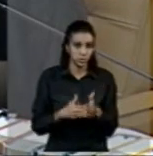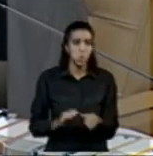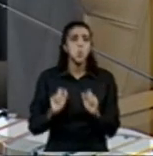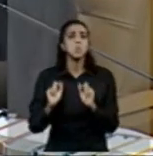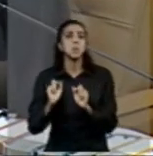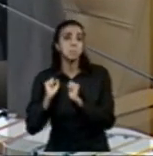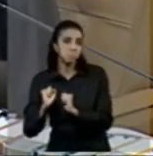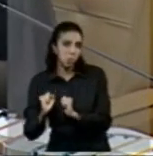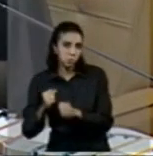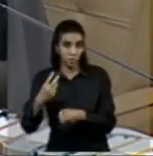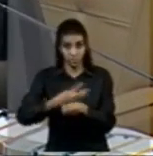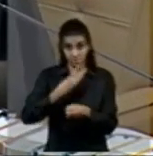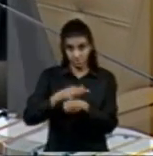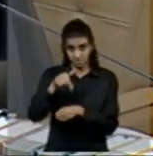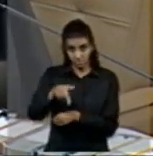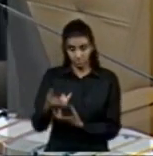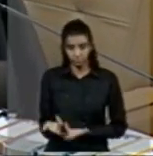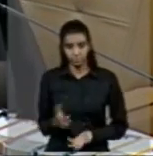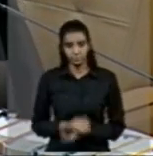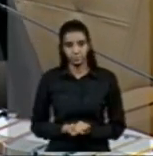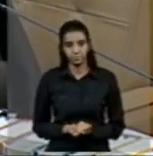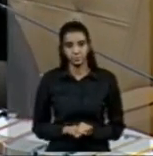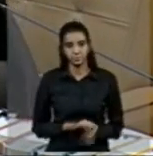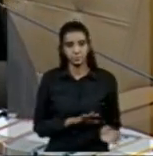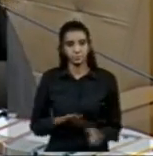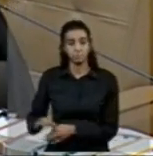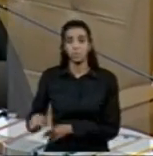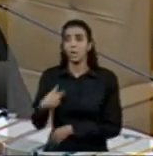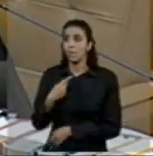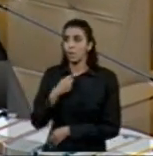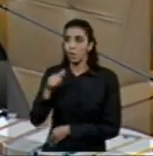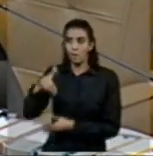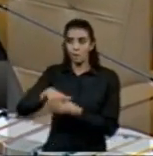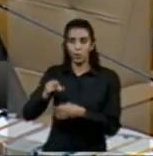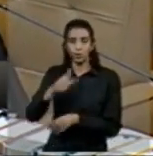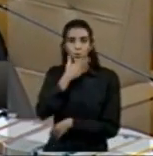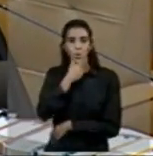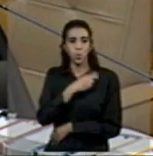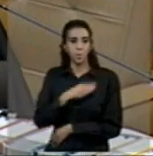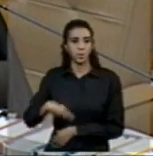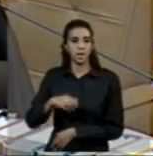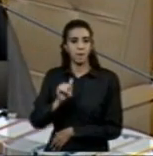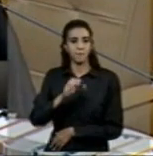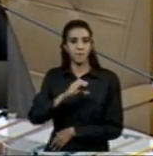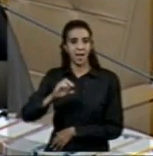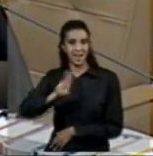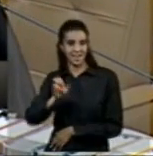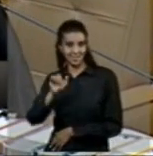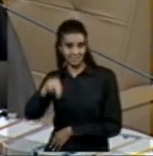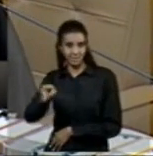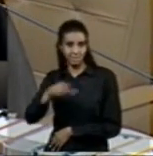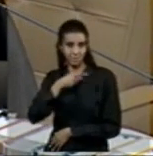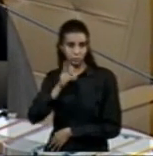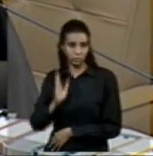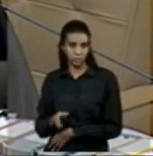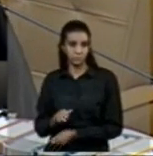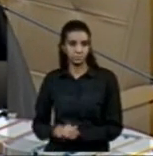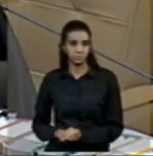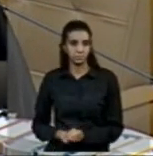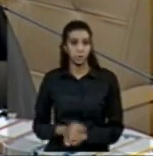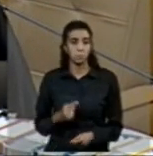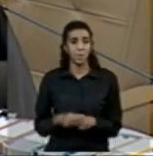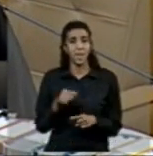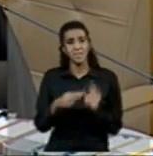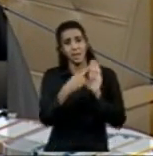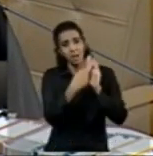da terceirização. E aqui me reporto ao belíssimo voto do ministro Fachin, que acabou de ser enunciado. É a existência expressa